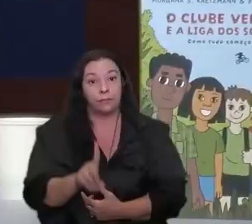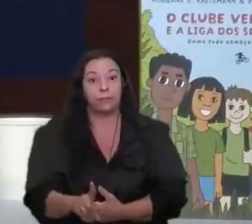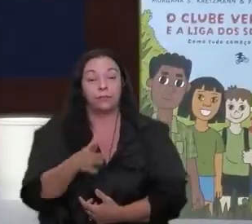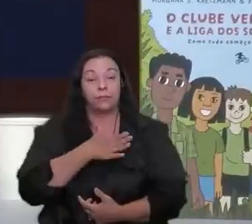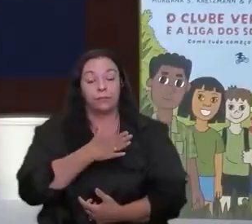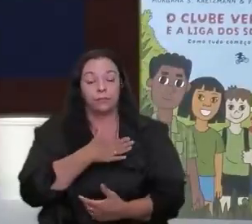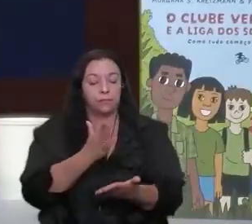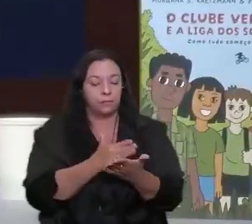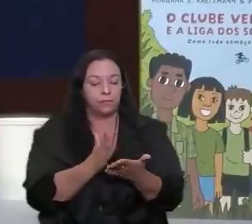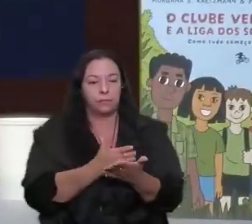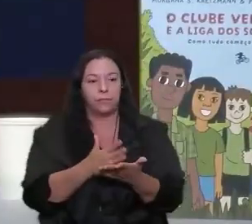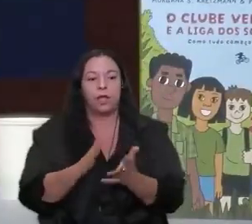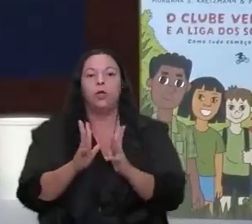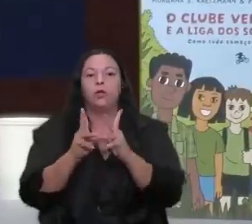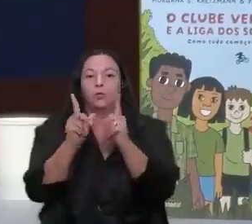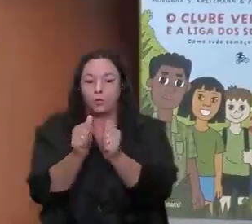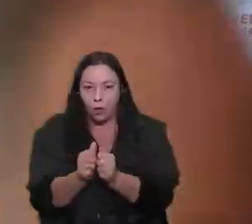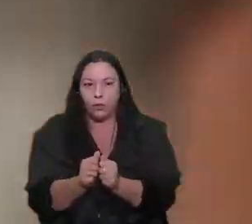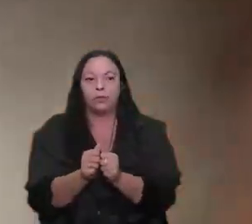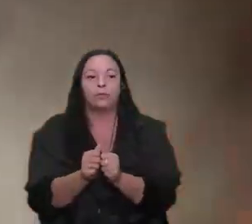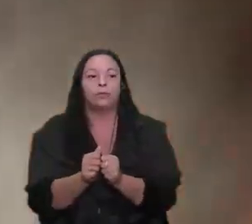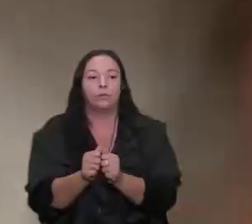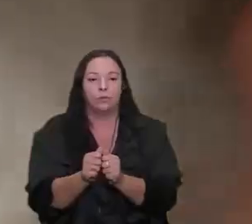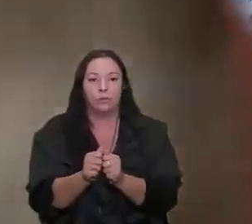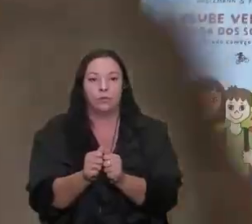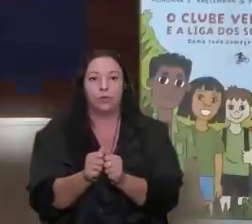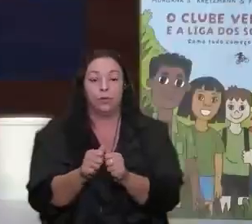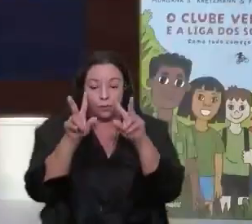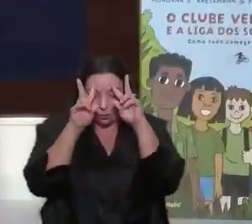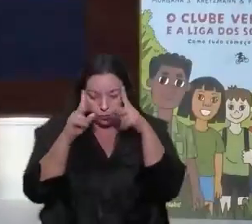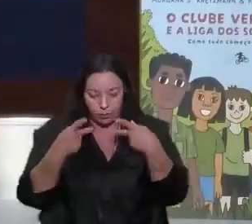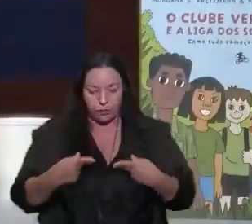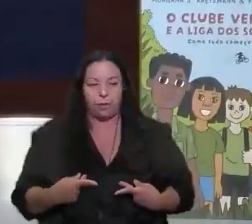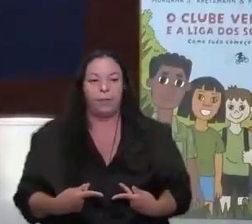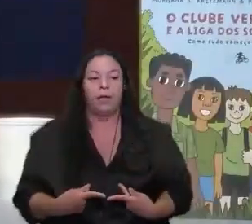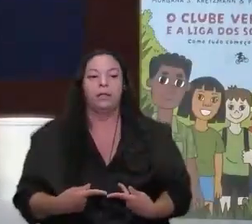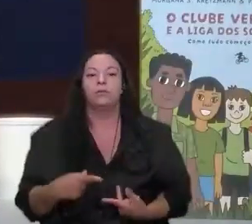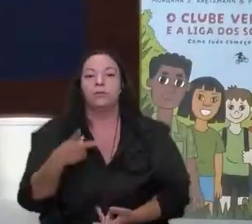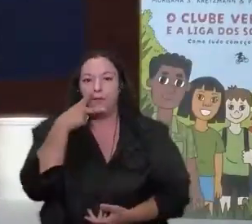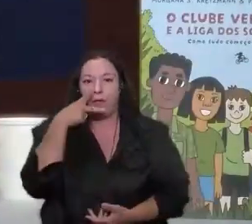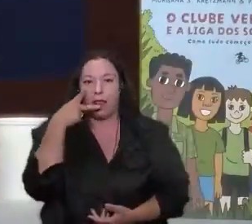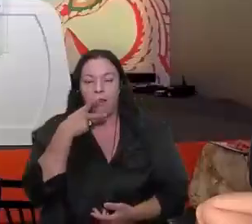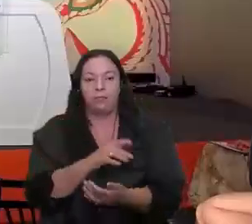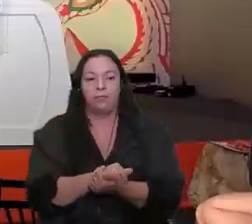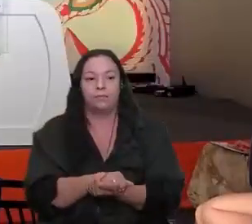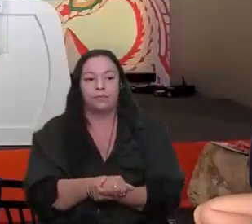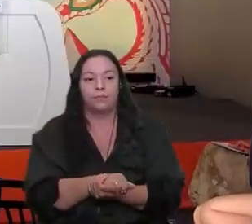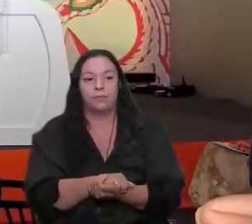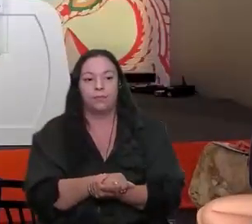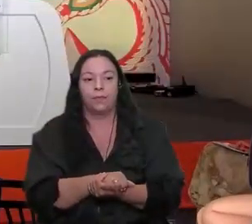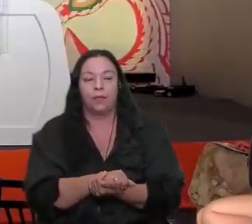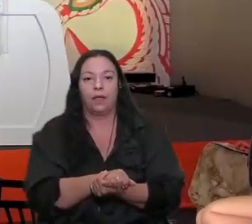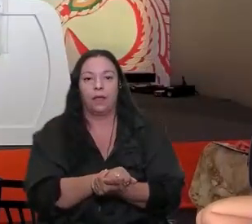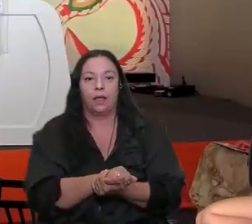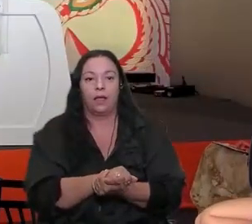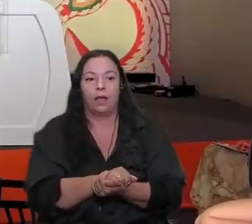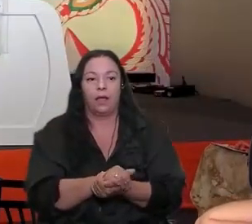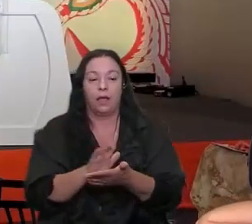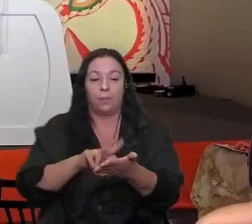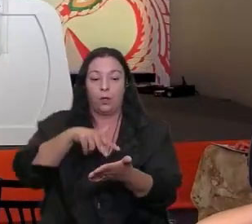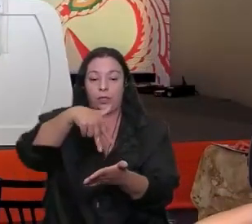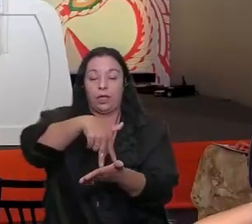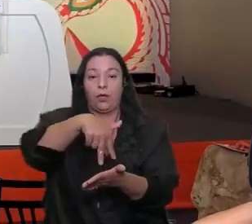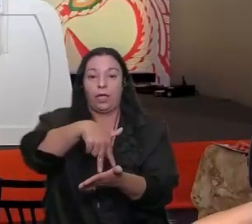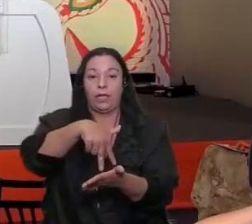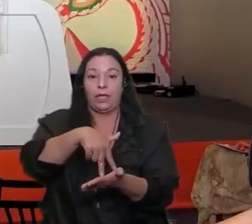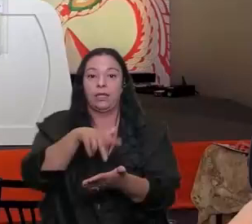meus livros, todos os elementos da natureza, inclusive os humanos, falam. E o último livro, o protagonista é o rio,